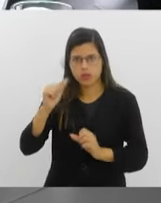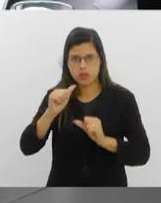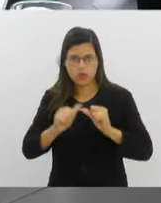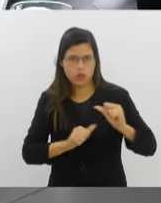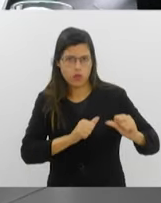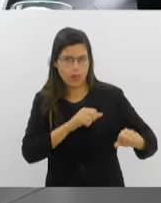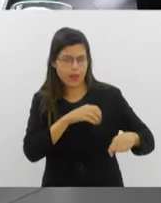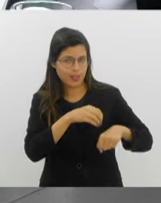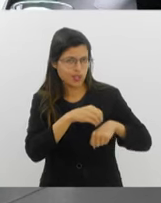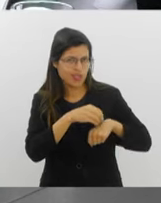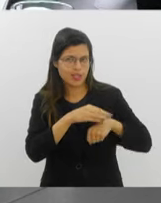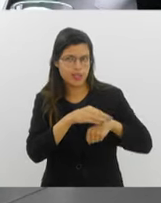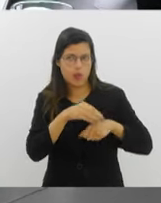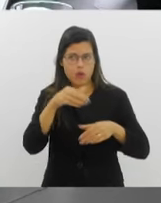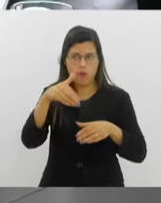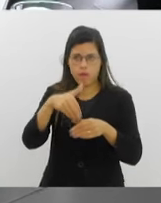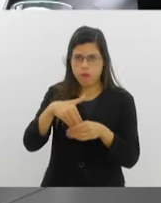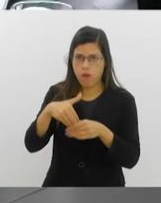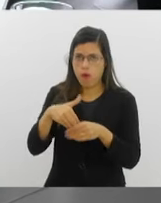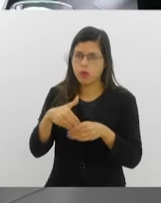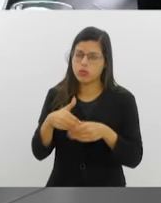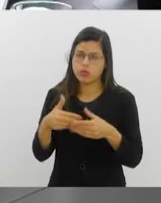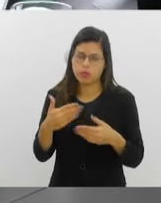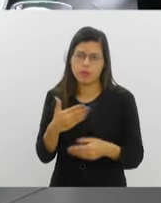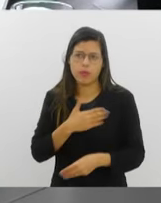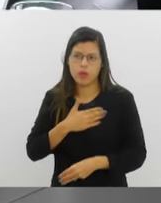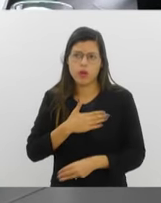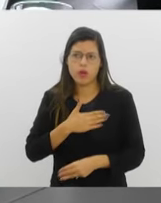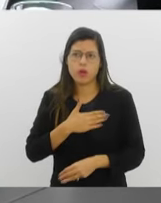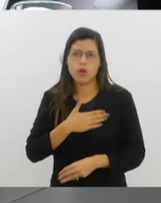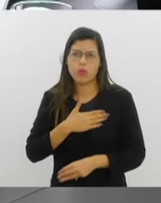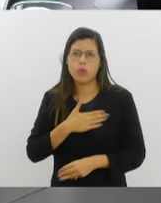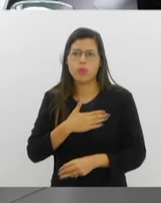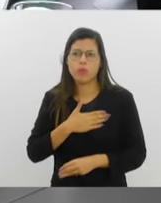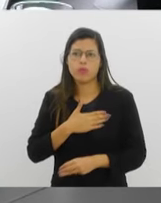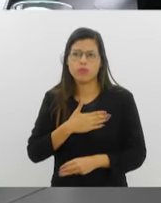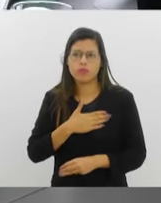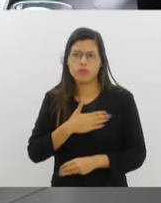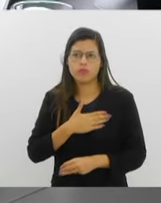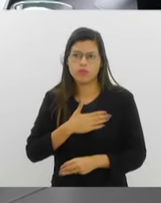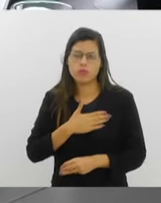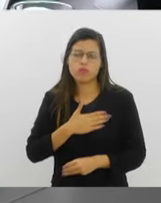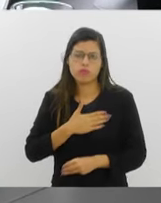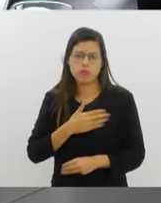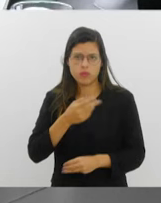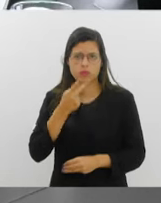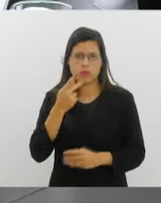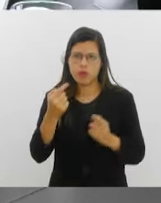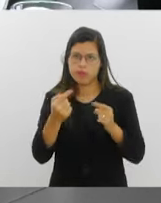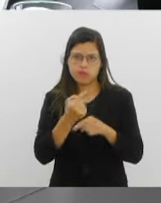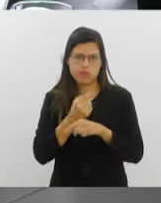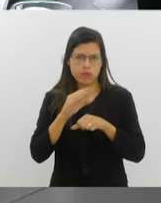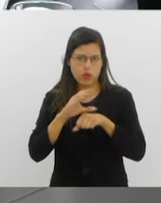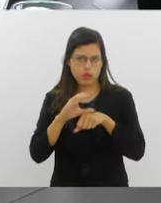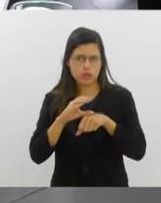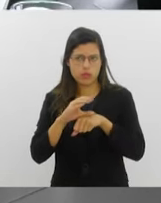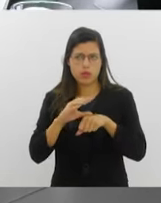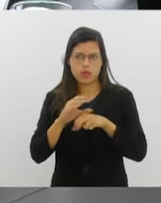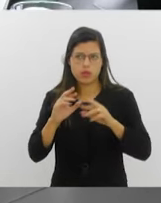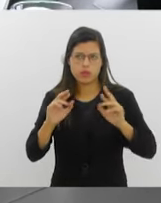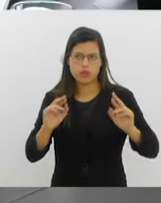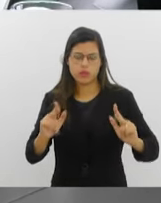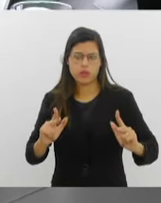aí, nesse voto aqui meu, por vício de iniciativa, eu estou declarando ele incondicional, diferente do